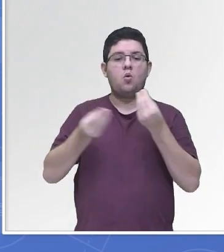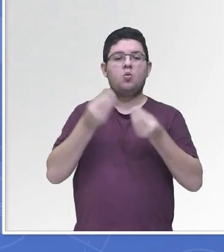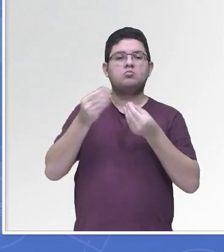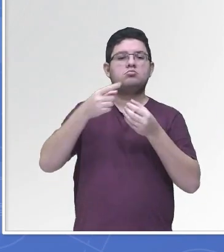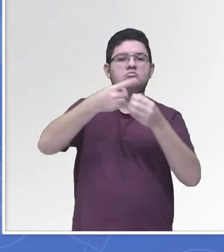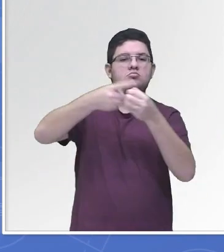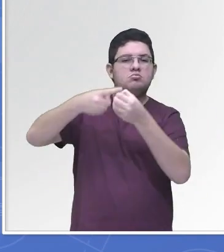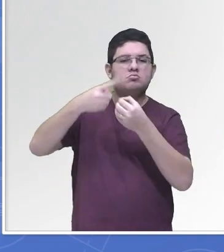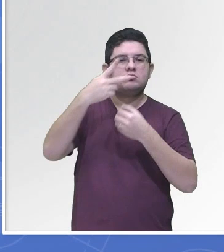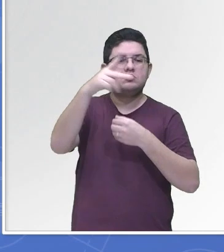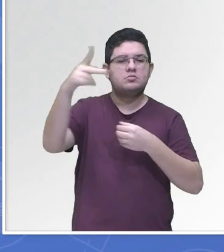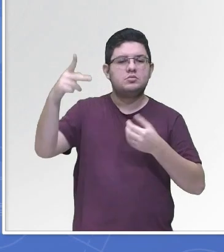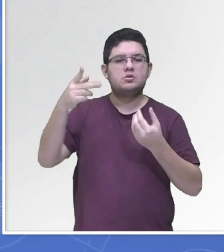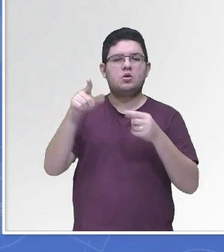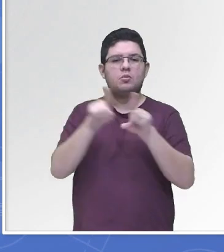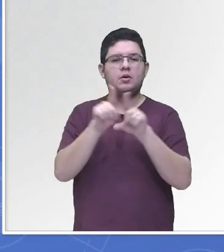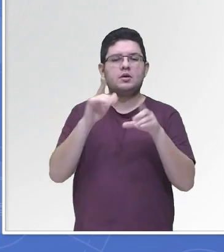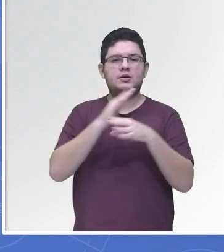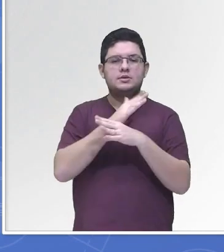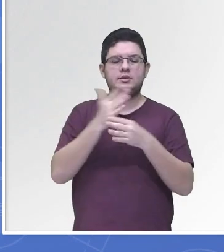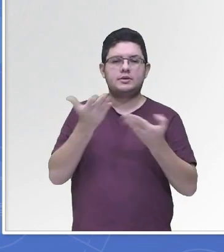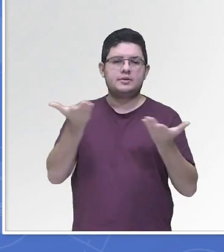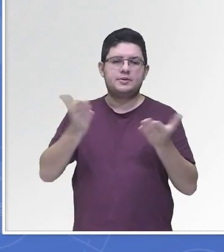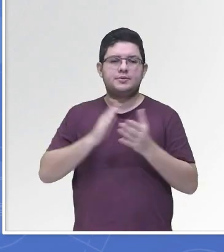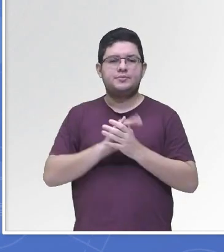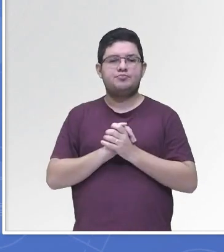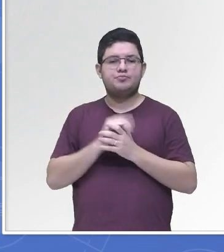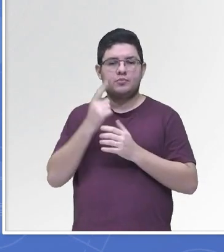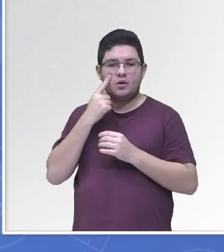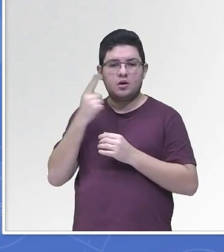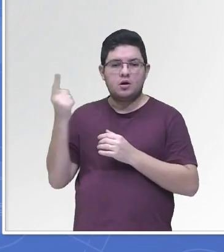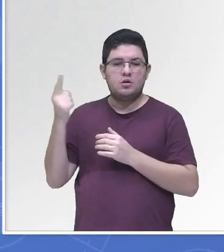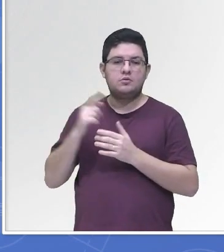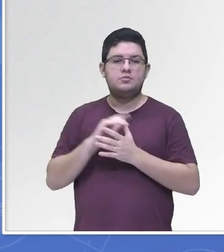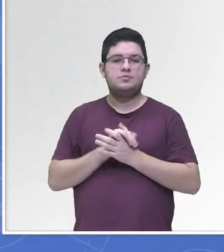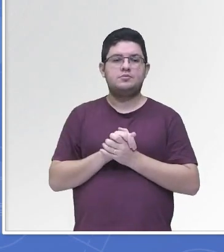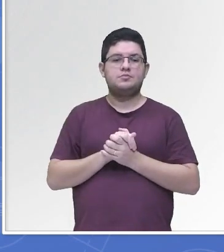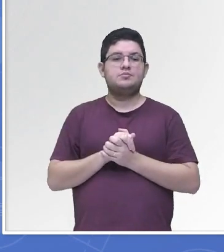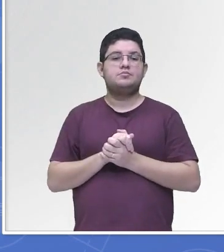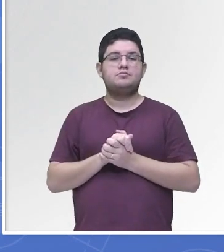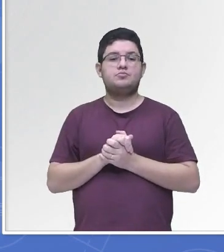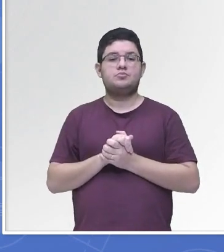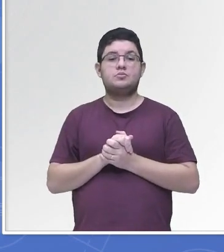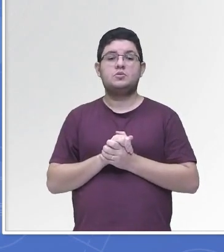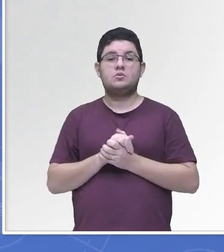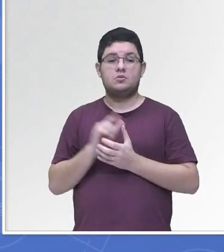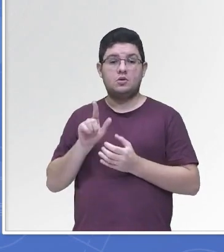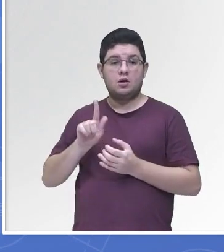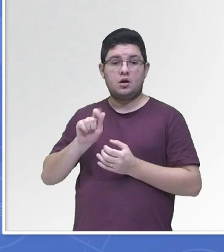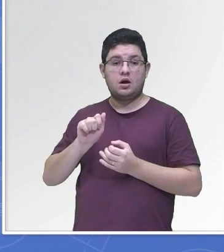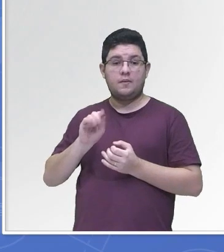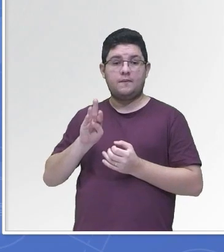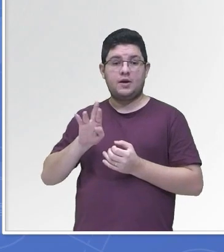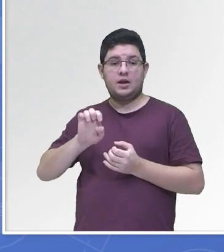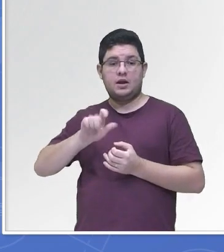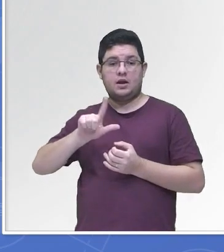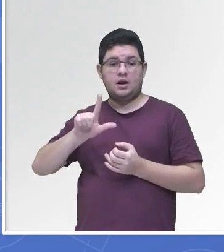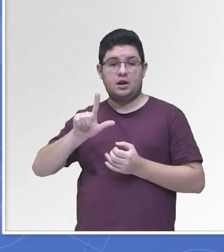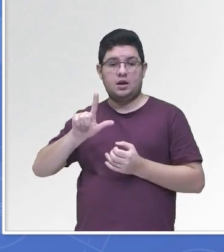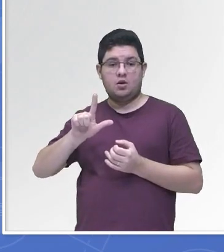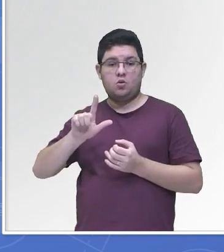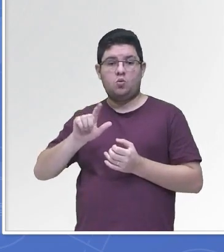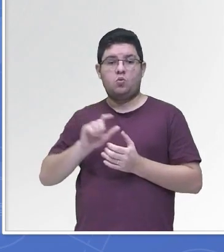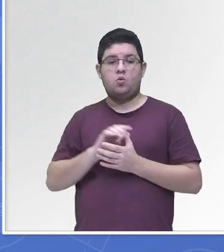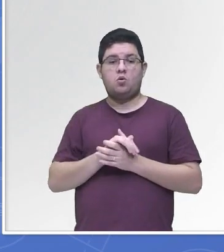A Gabriel, né? Gabriel disse para nós o seguinte, através de jornais, pela TV, revistas